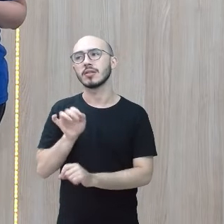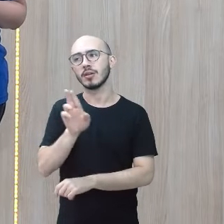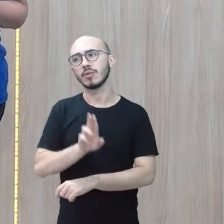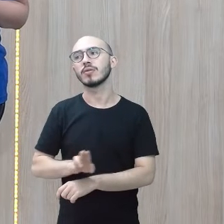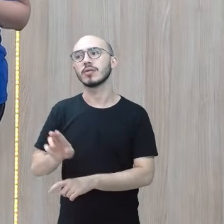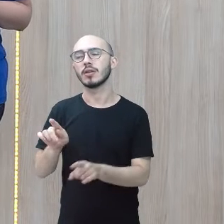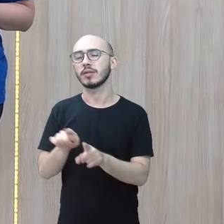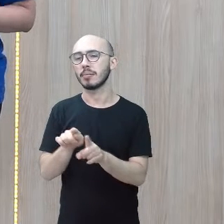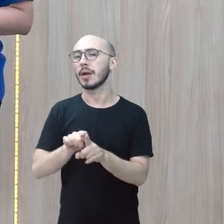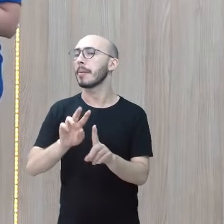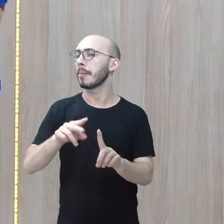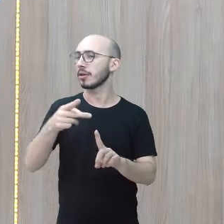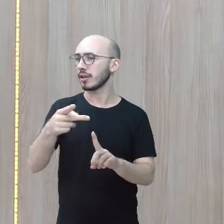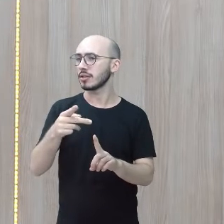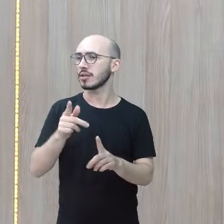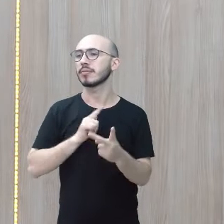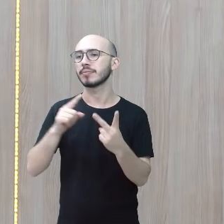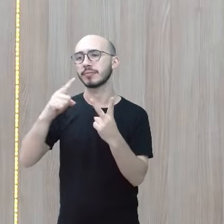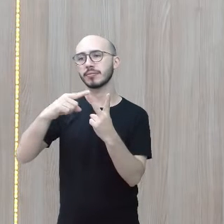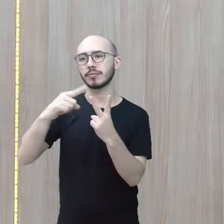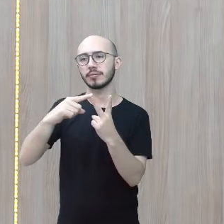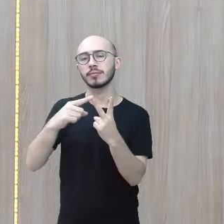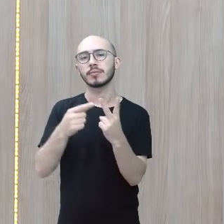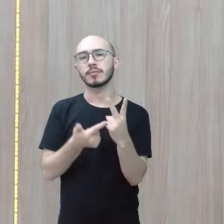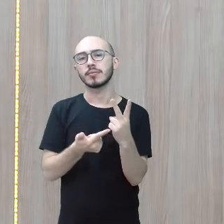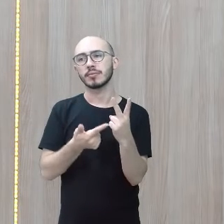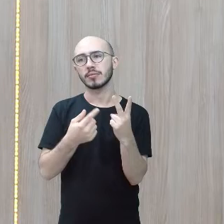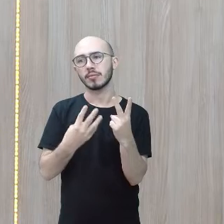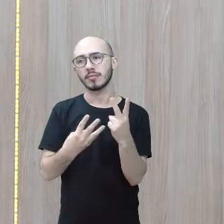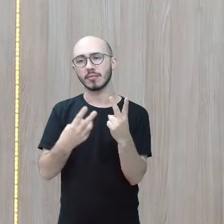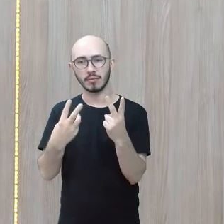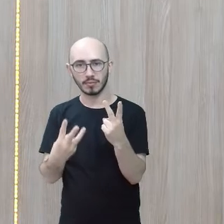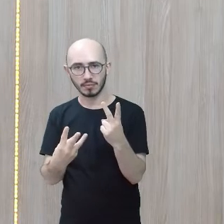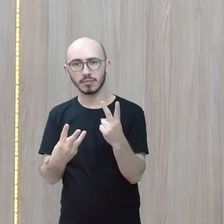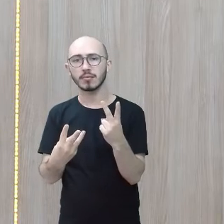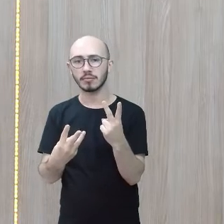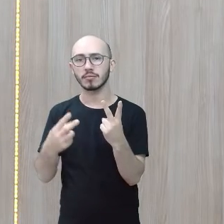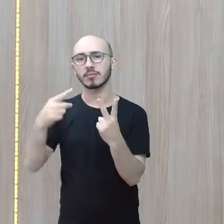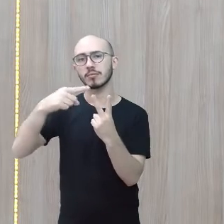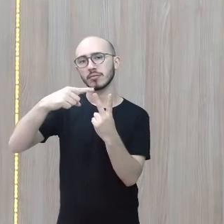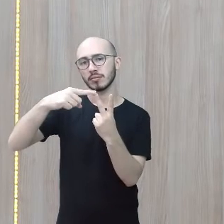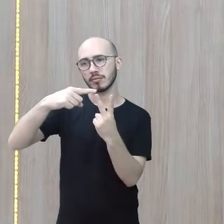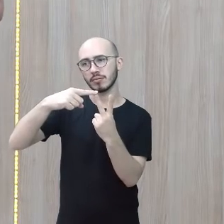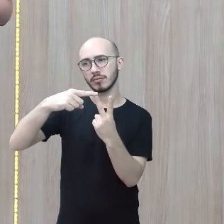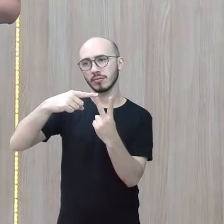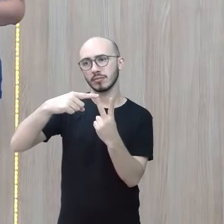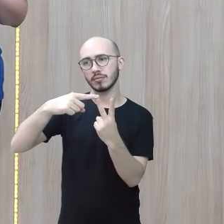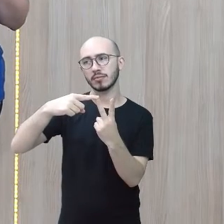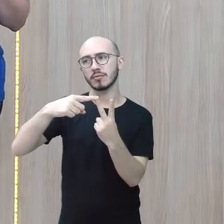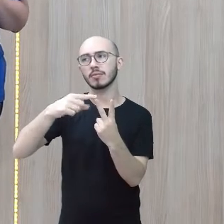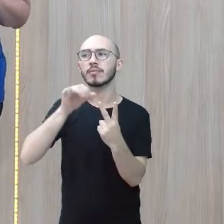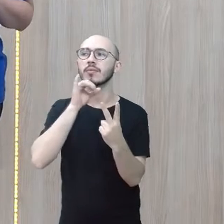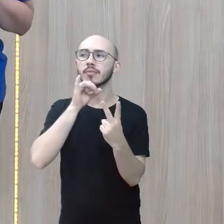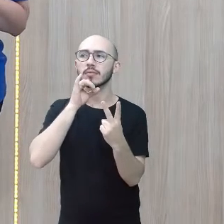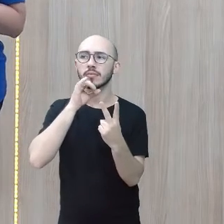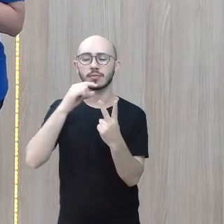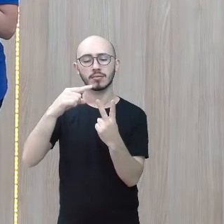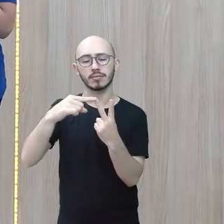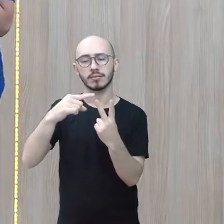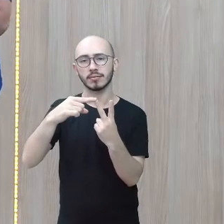da potenciação, né? Então, a gente aí já tem o radicando dentro da raiz, sendo representado no exemplo